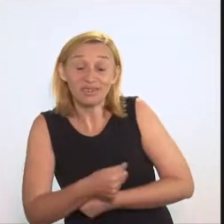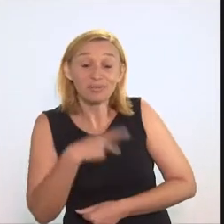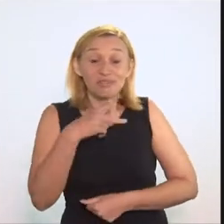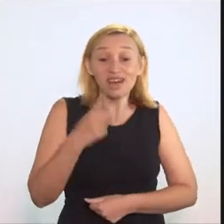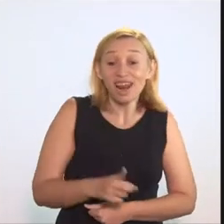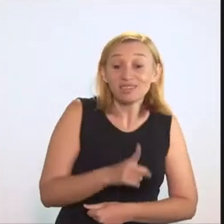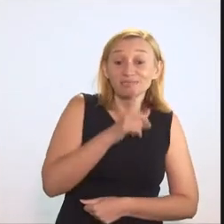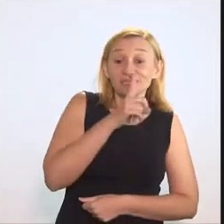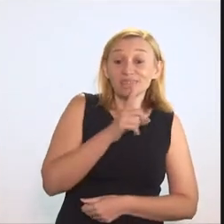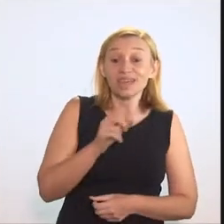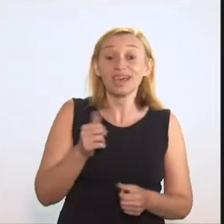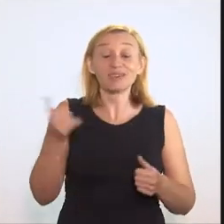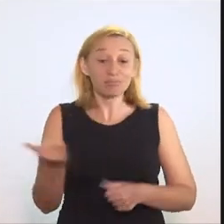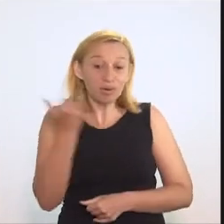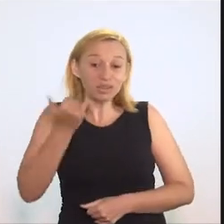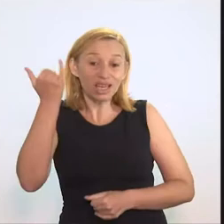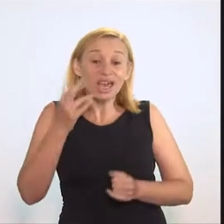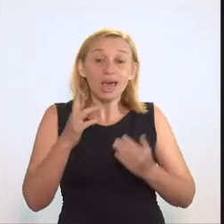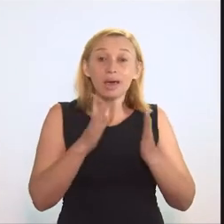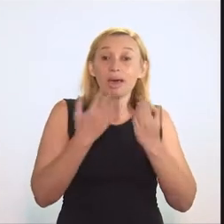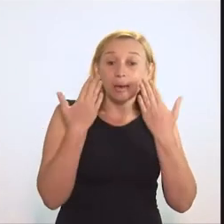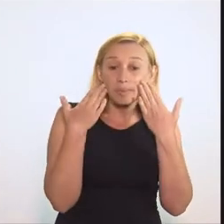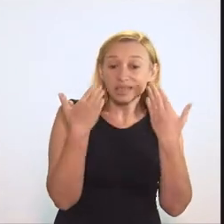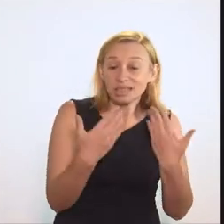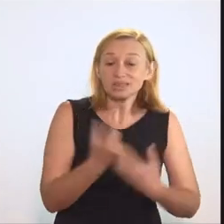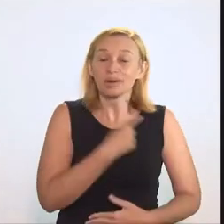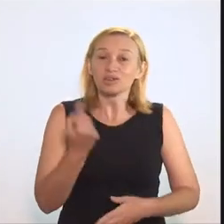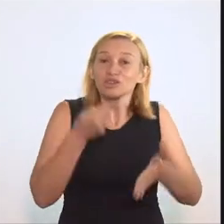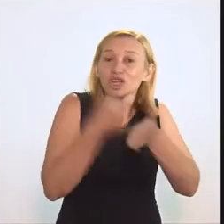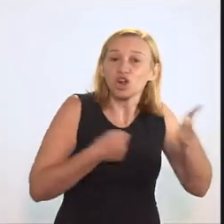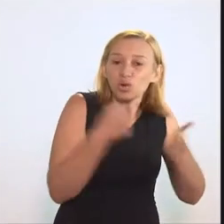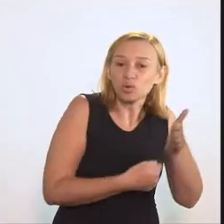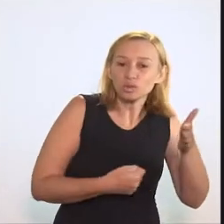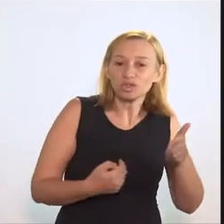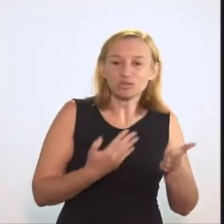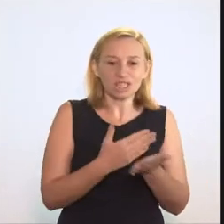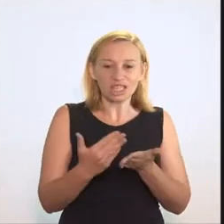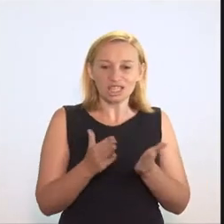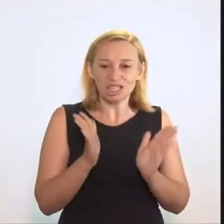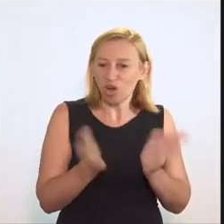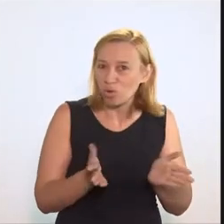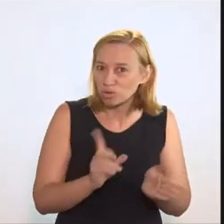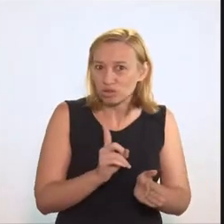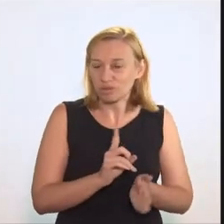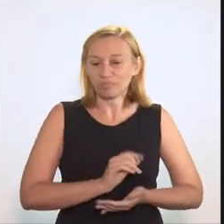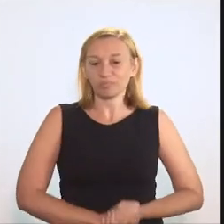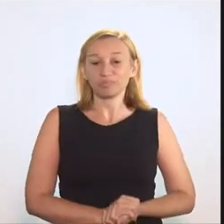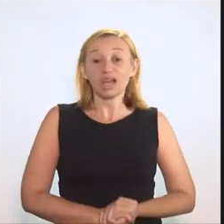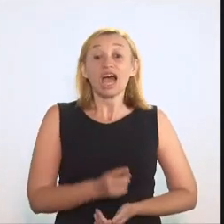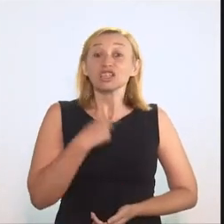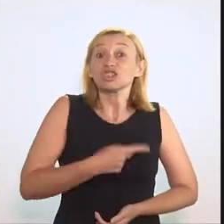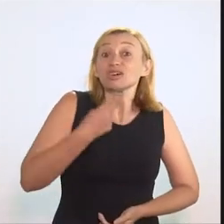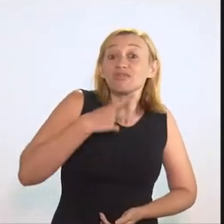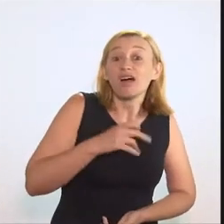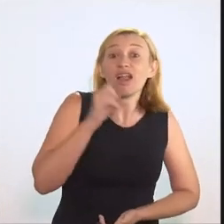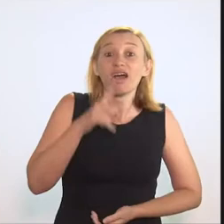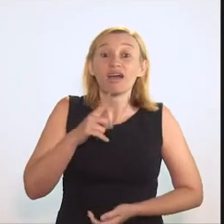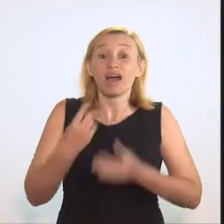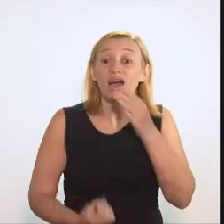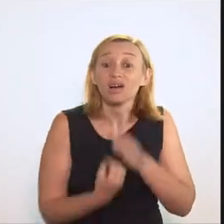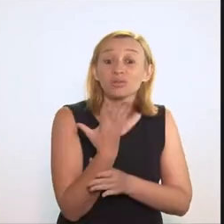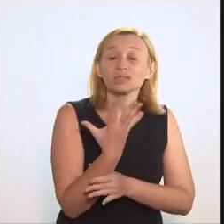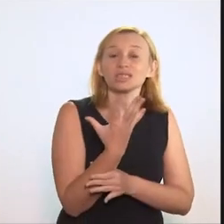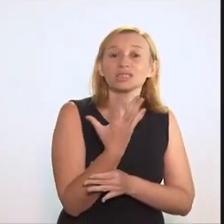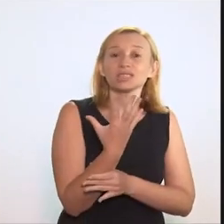falar nesse mês que é tão importante, né, e tão representativo para a nossa luta, que não é de hoje. Então, o Nossa Fala,